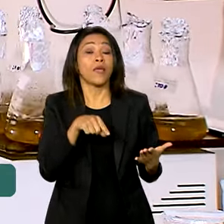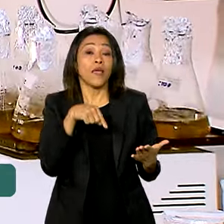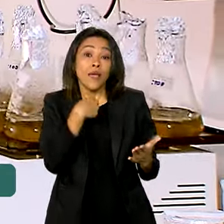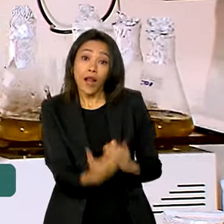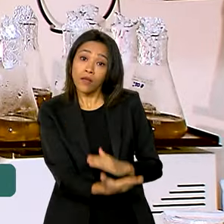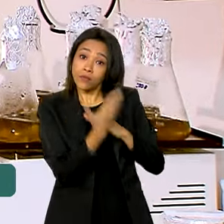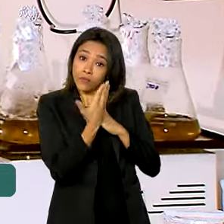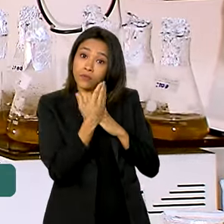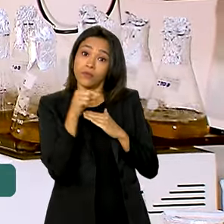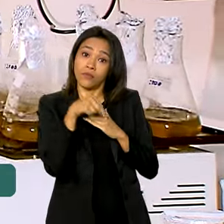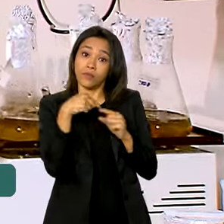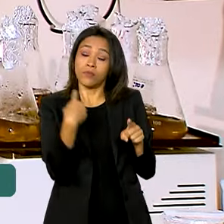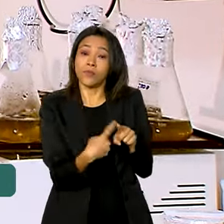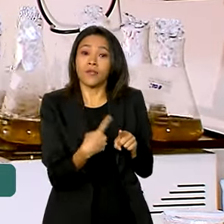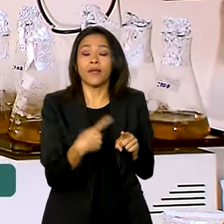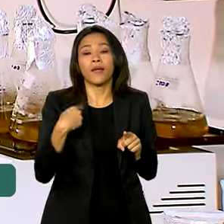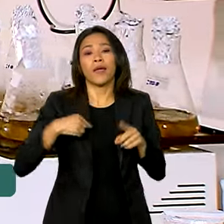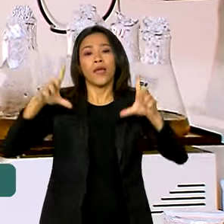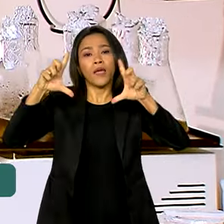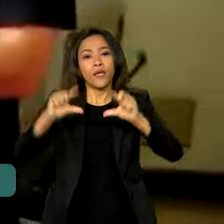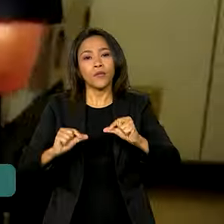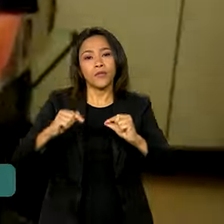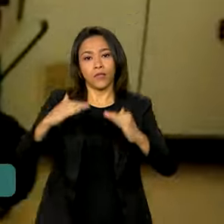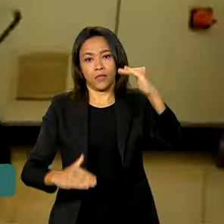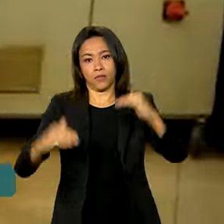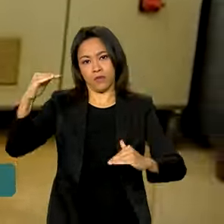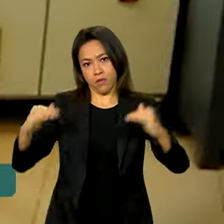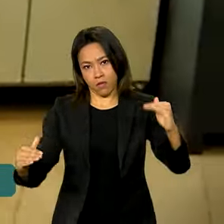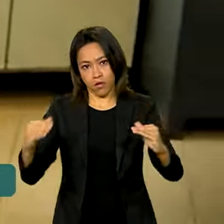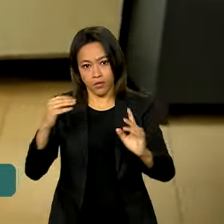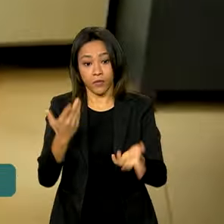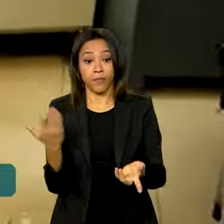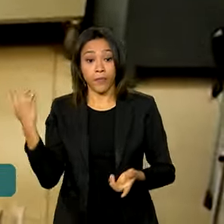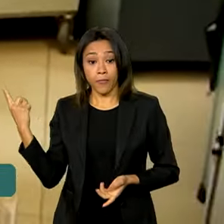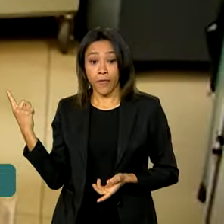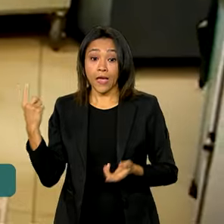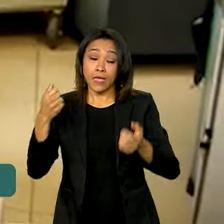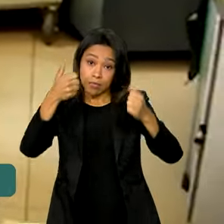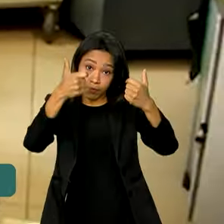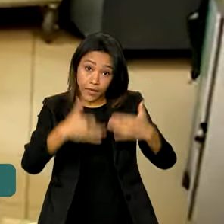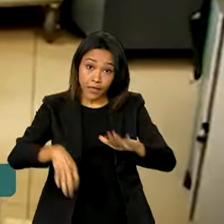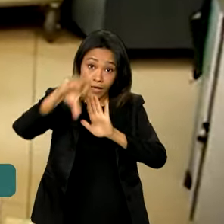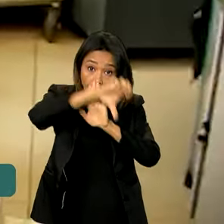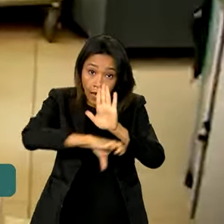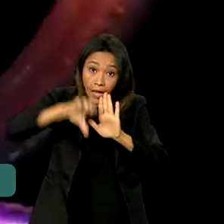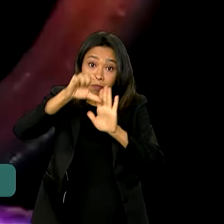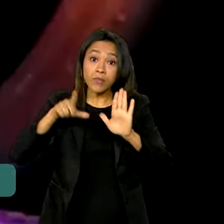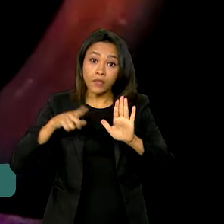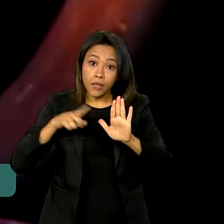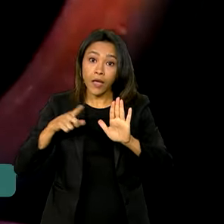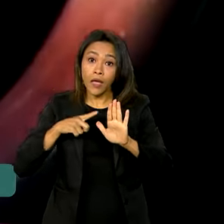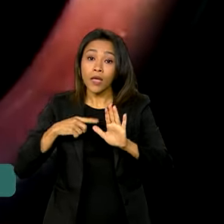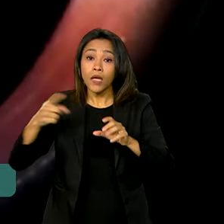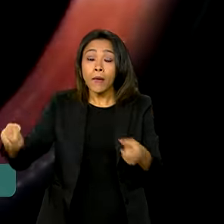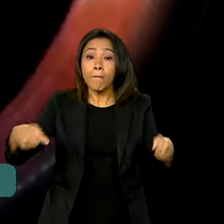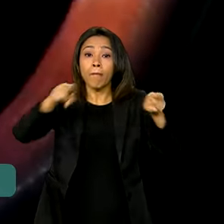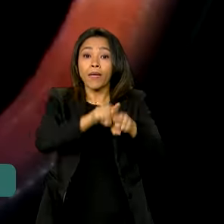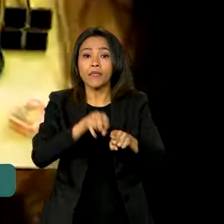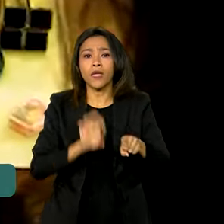uma ponte também, né, para diminuir a desigualdade. A CAPES conta com todos os estados para elaborar um